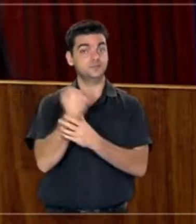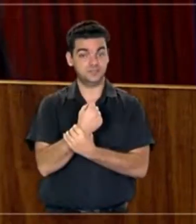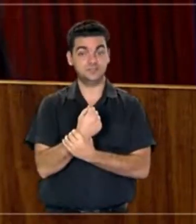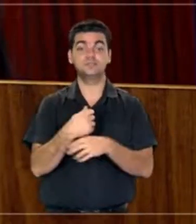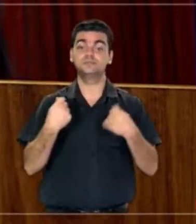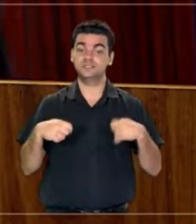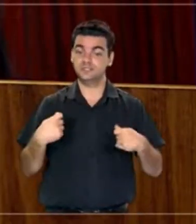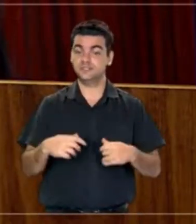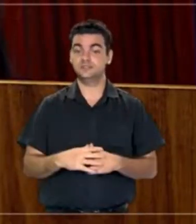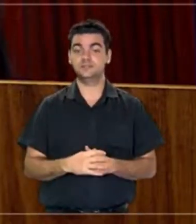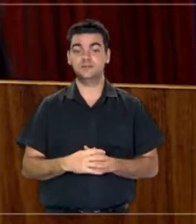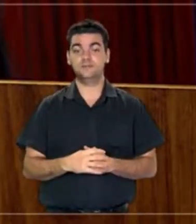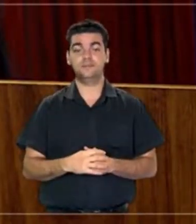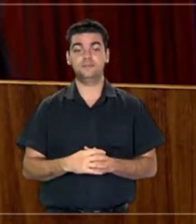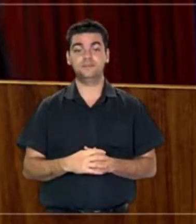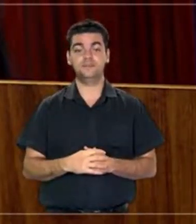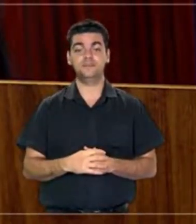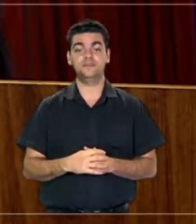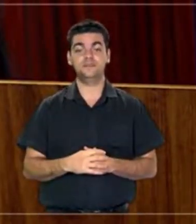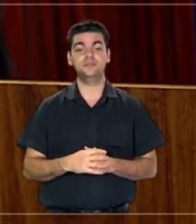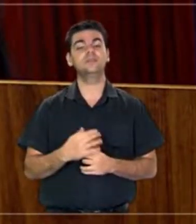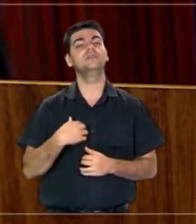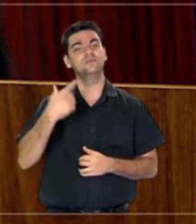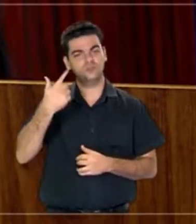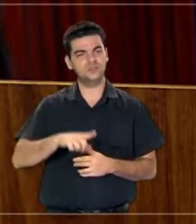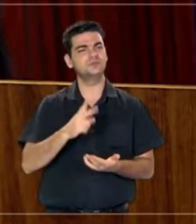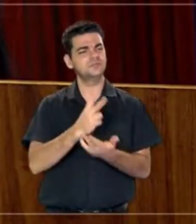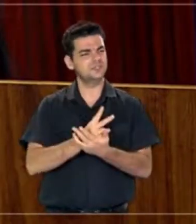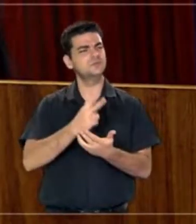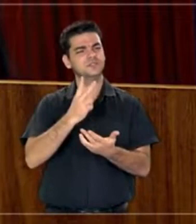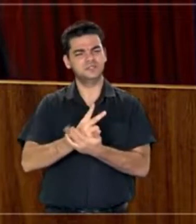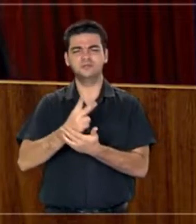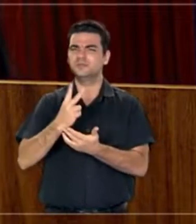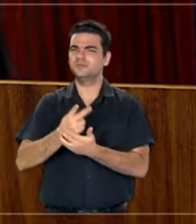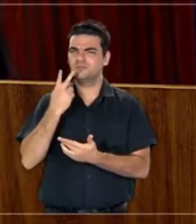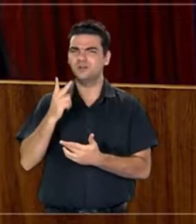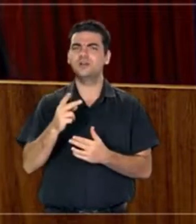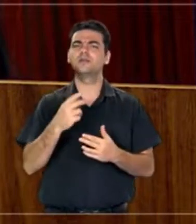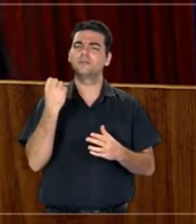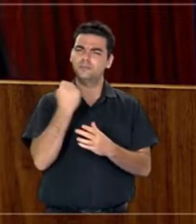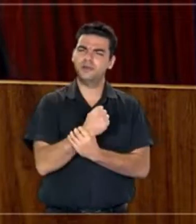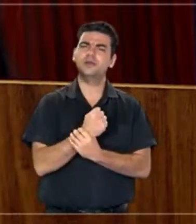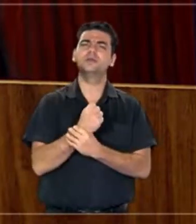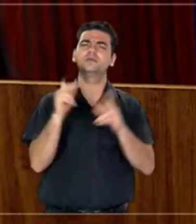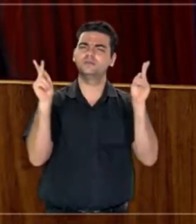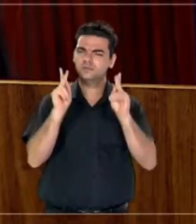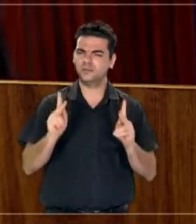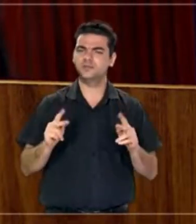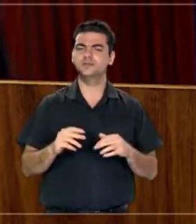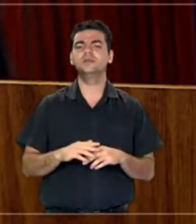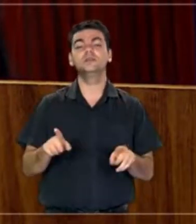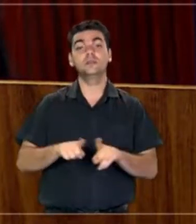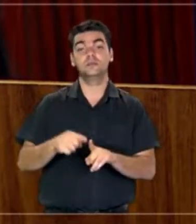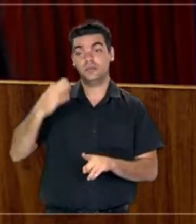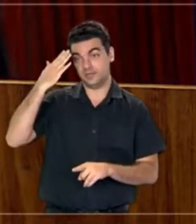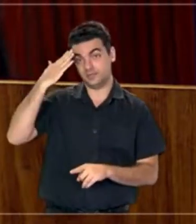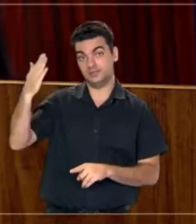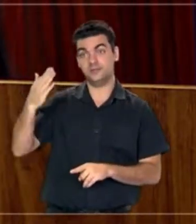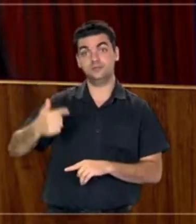como bem ressalta e sempre repete Vossa Excelência. Quero também agradecer as palavras